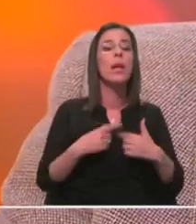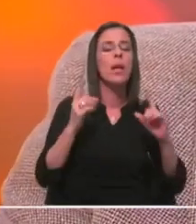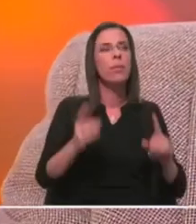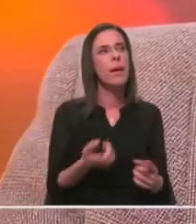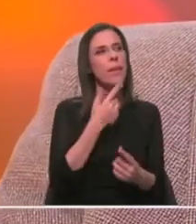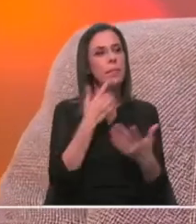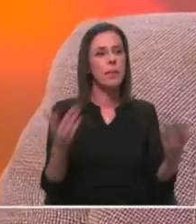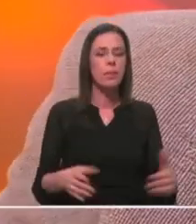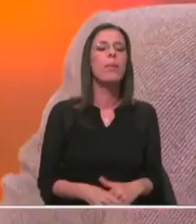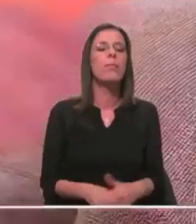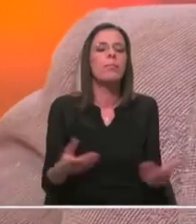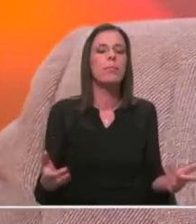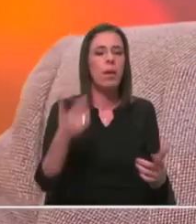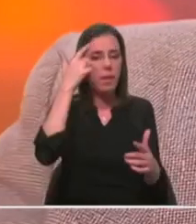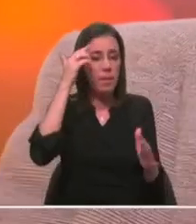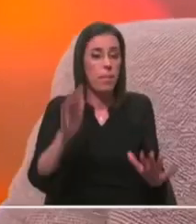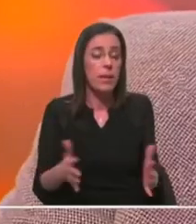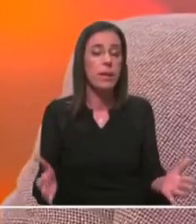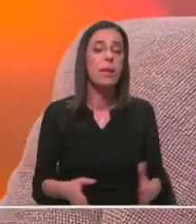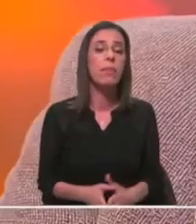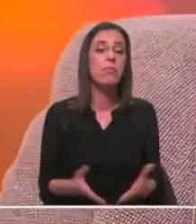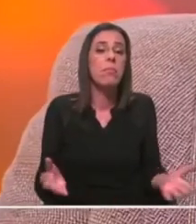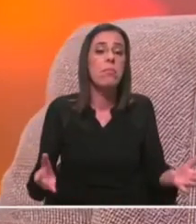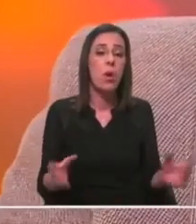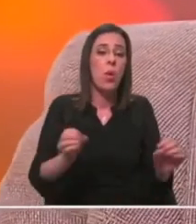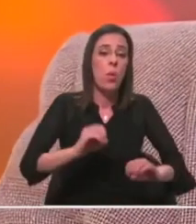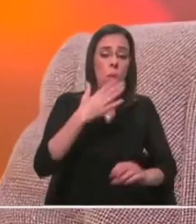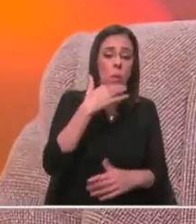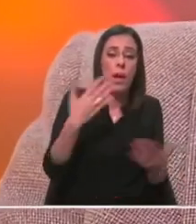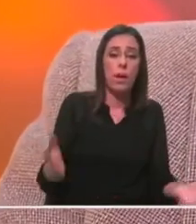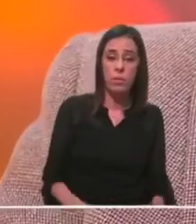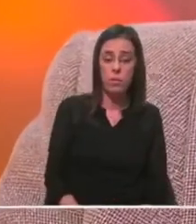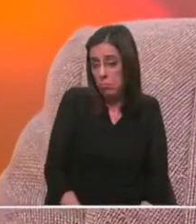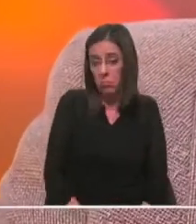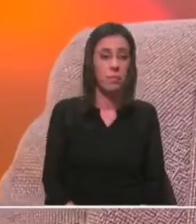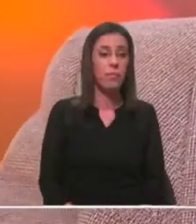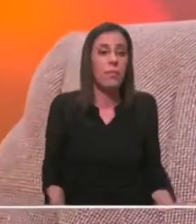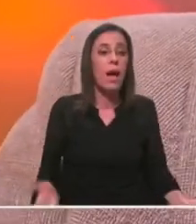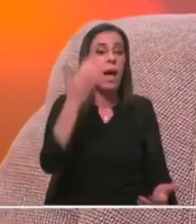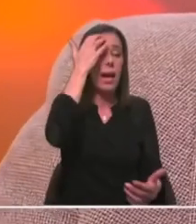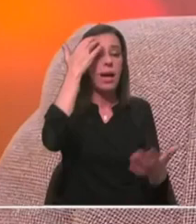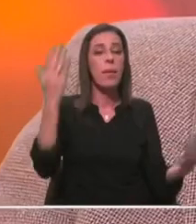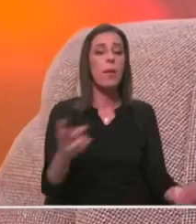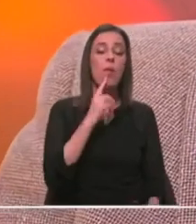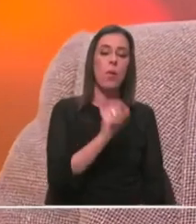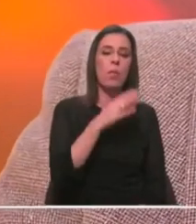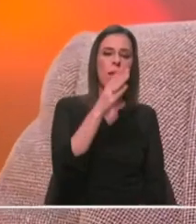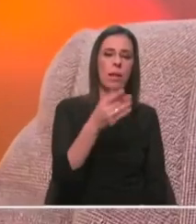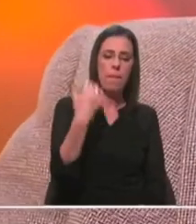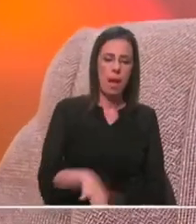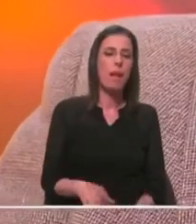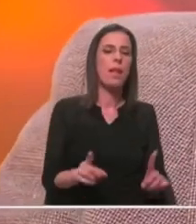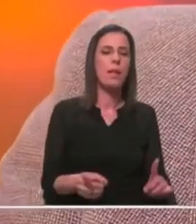perceber também que uma paralisia mental eh não é nada Eh Ou seja a cabeça Aliás o nome eu sempre achei